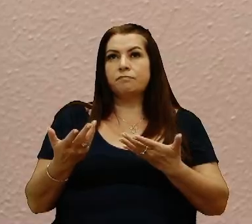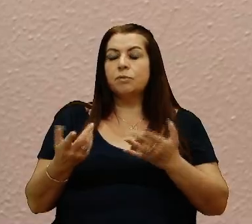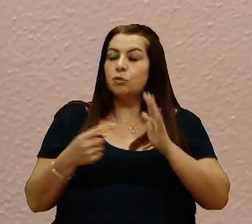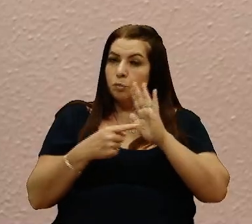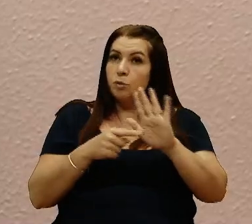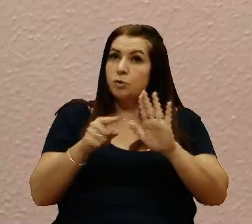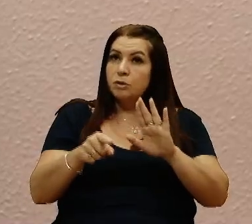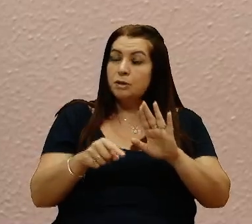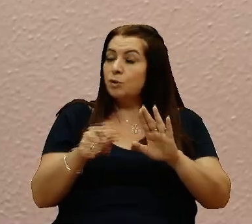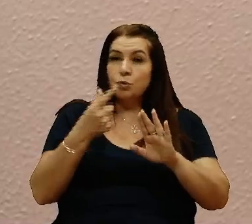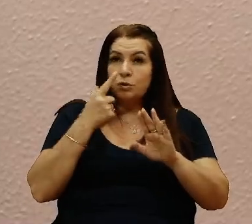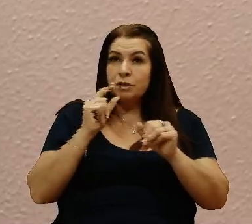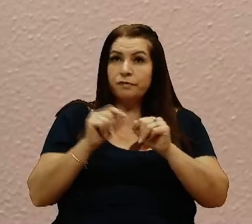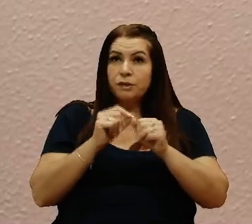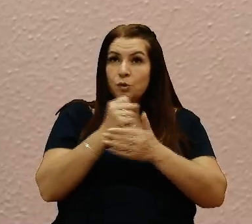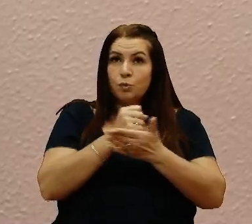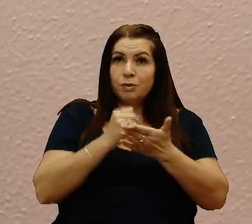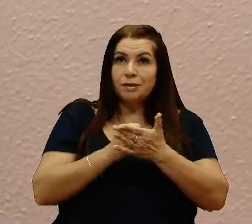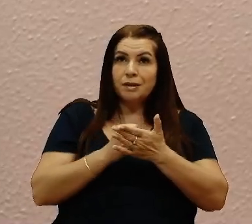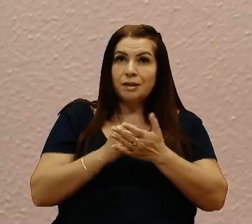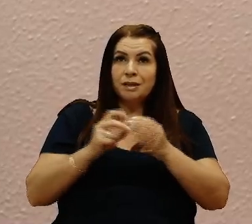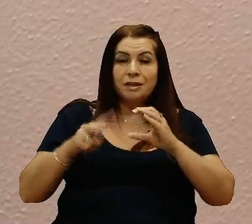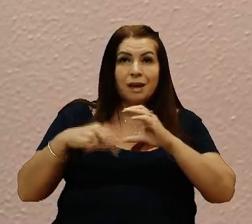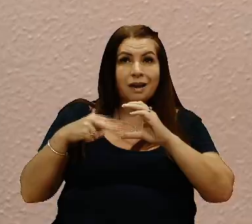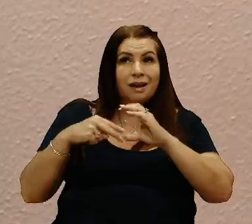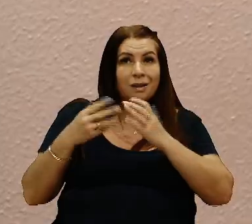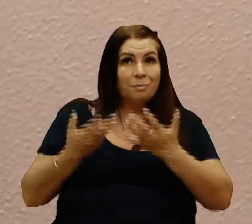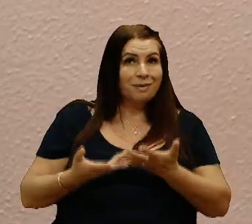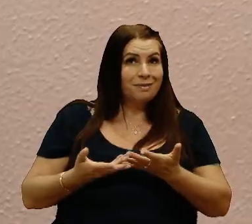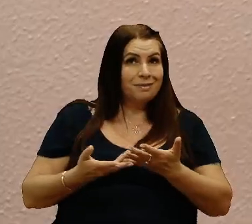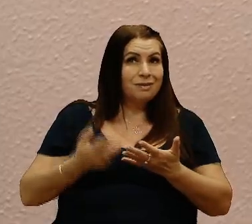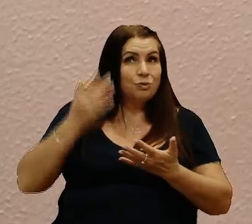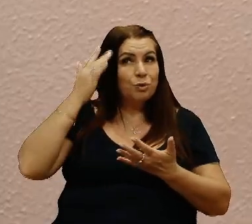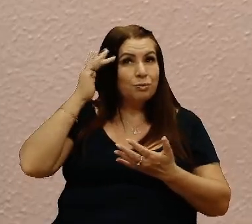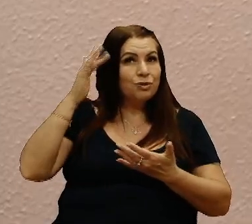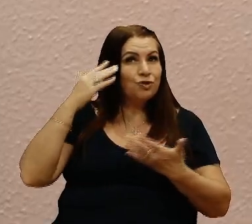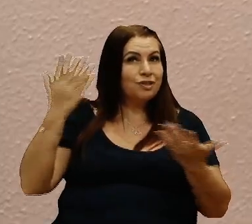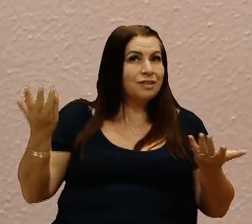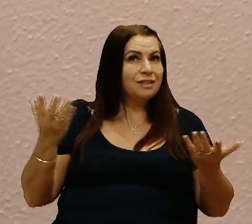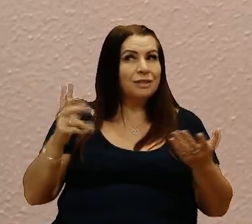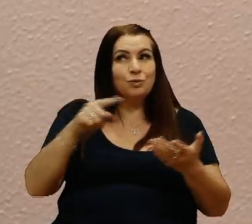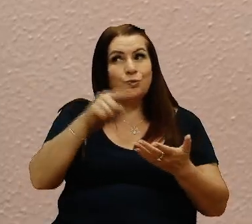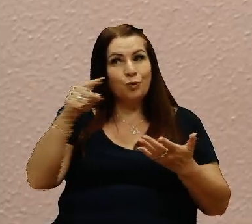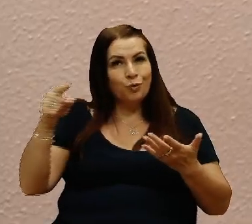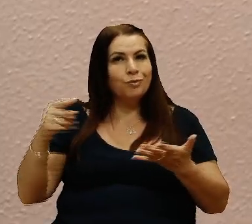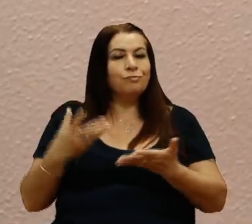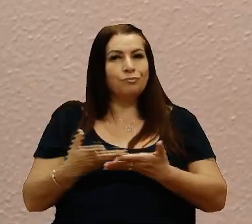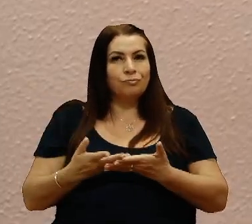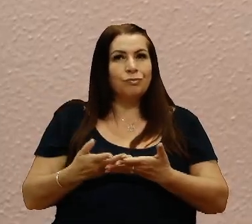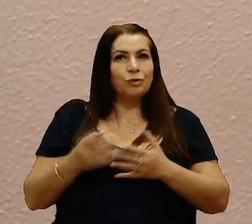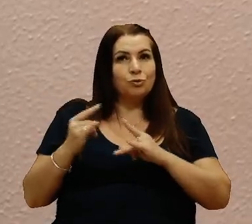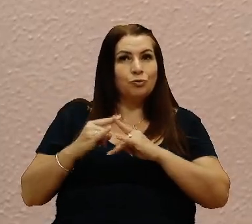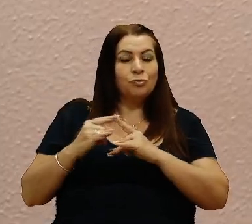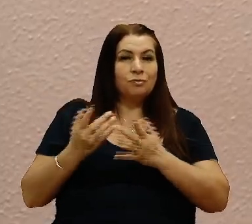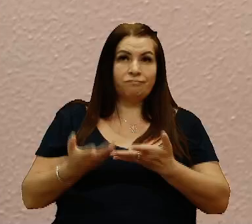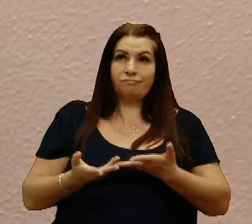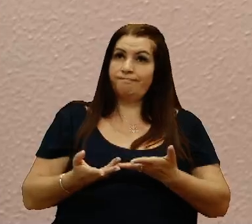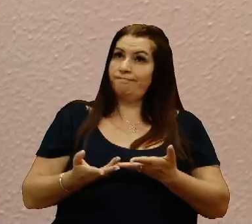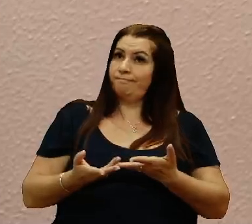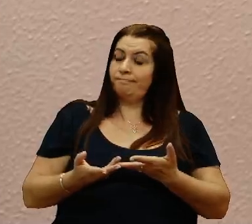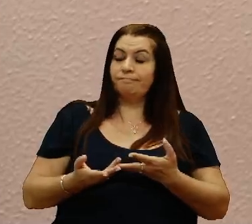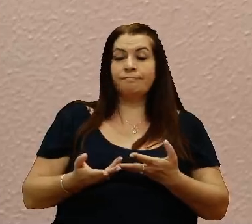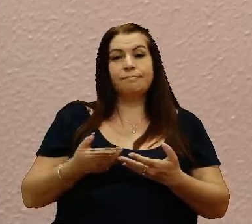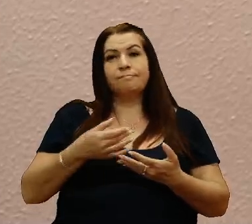consegue fazer um contrato com a Câmara de Caxias do Sul, imagina com as demais instituições. É lamentável